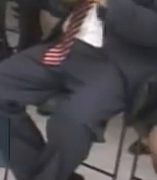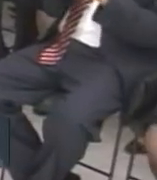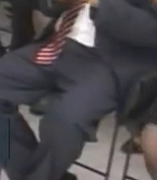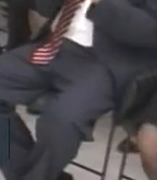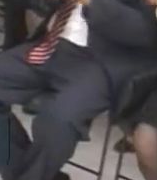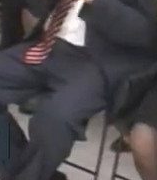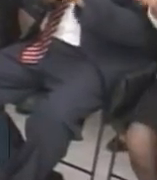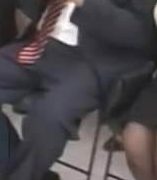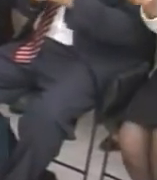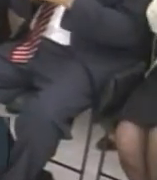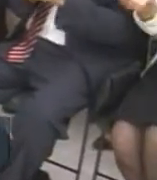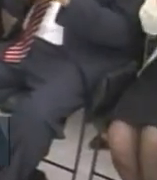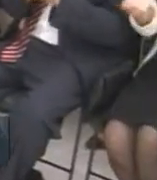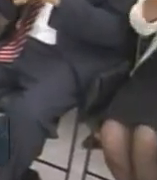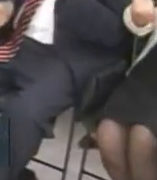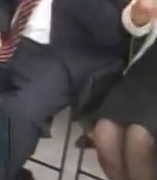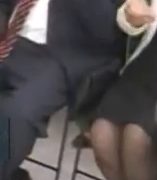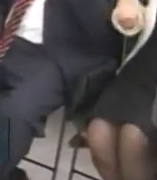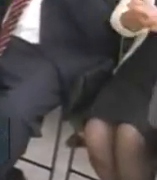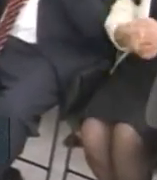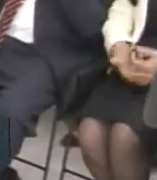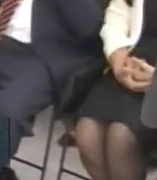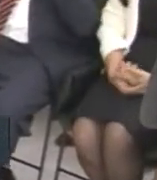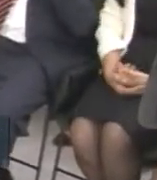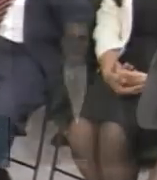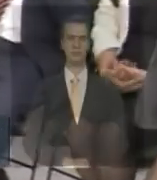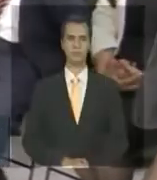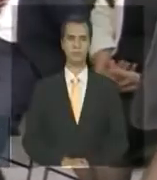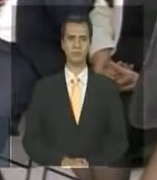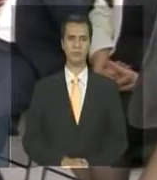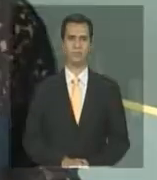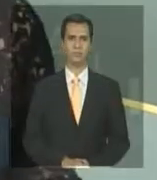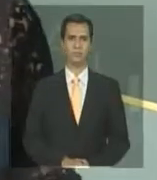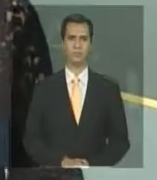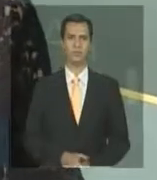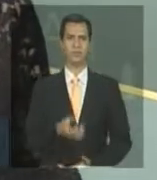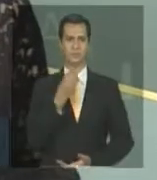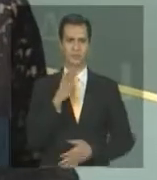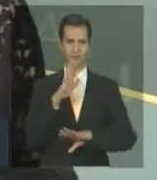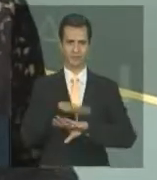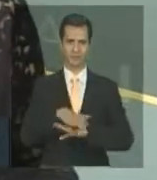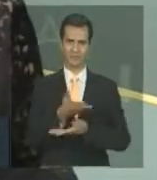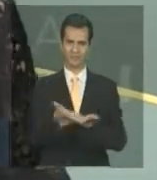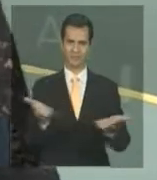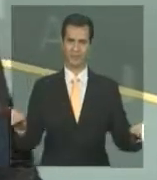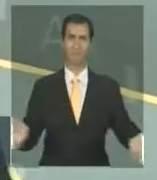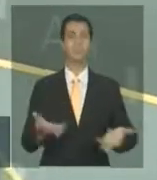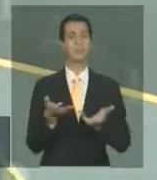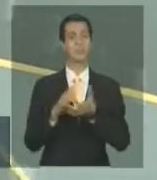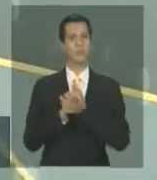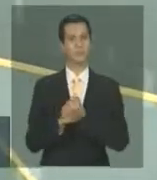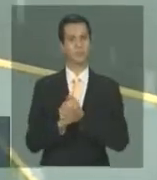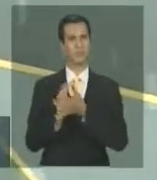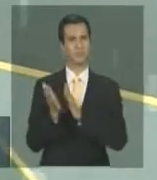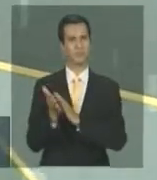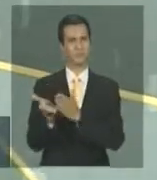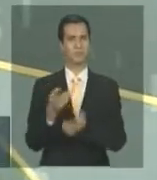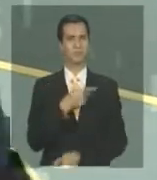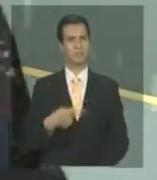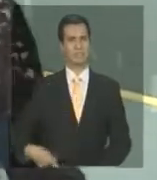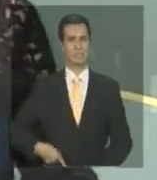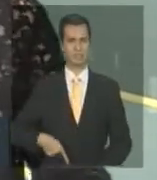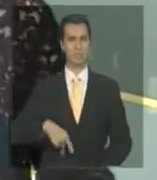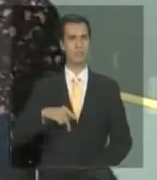Boa tarde a todos. Queria cumprimentar o presidente do